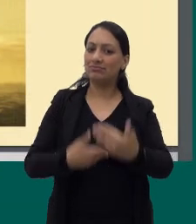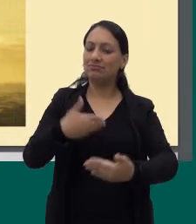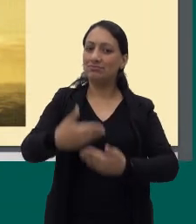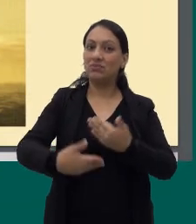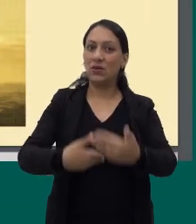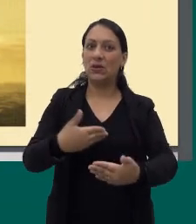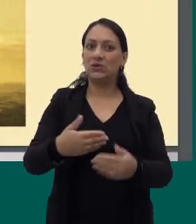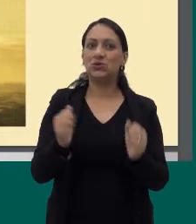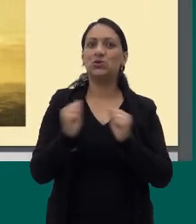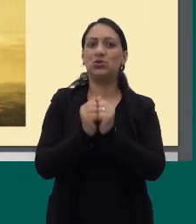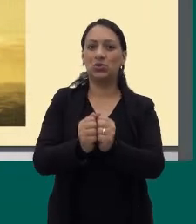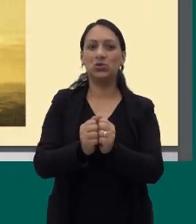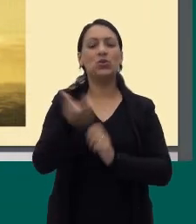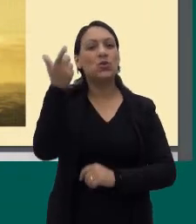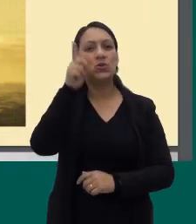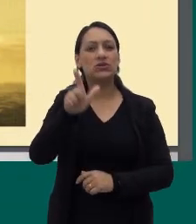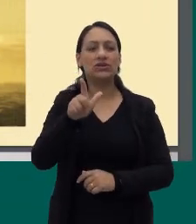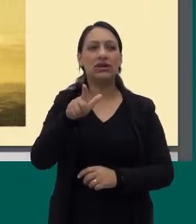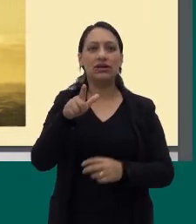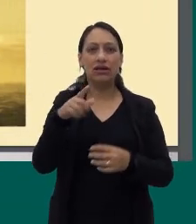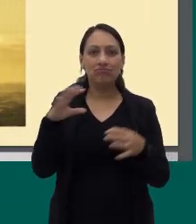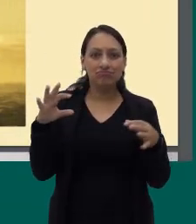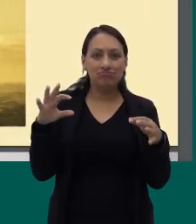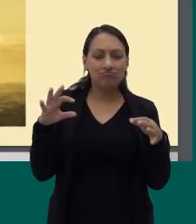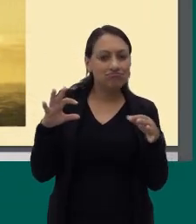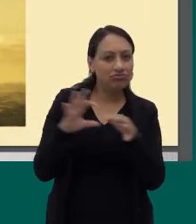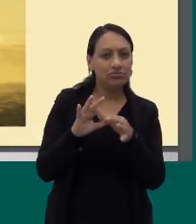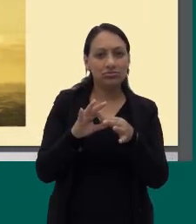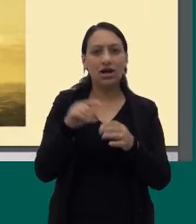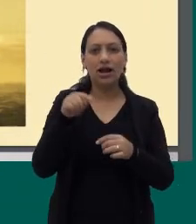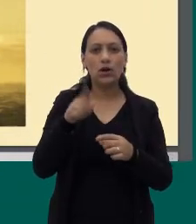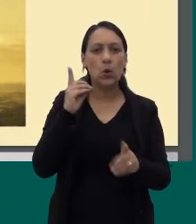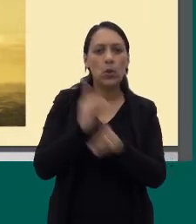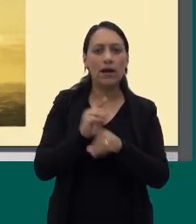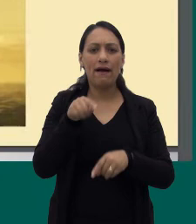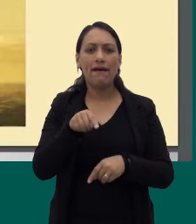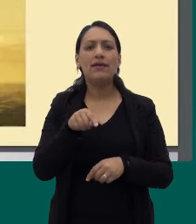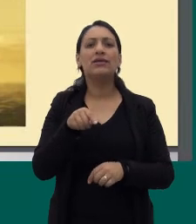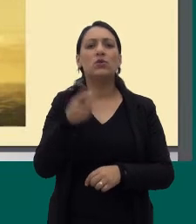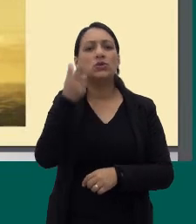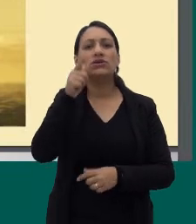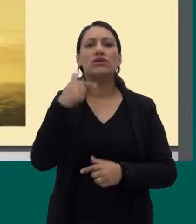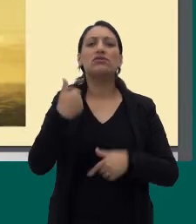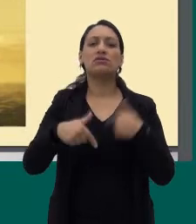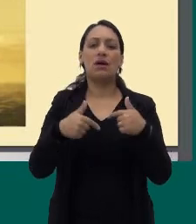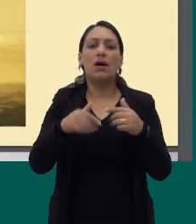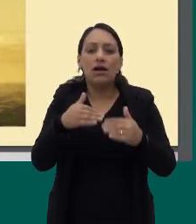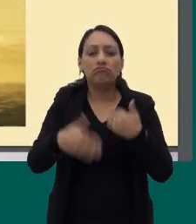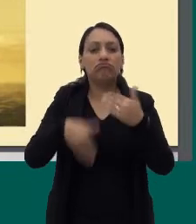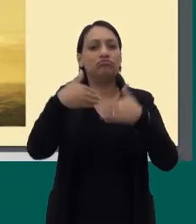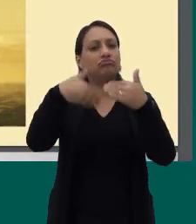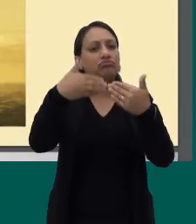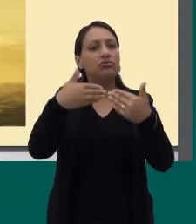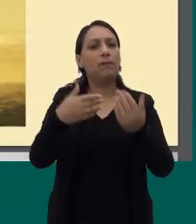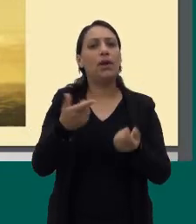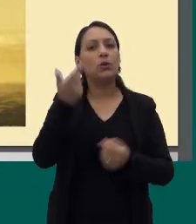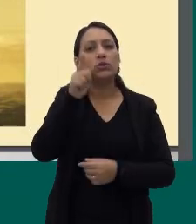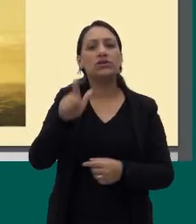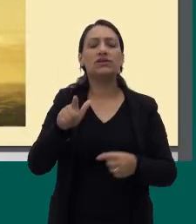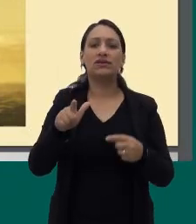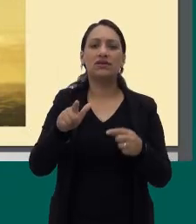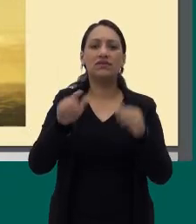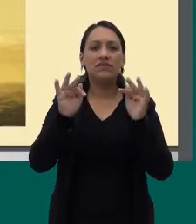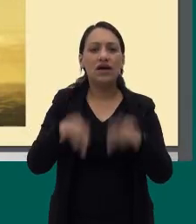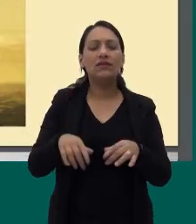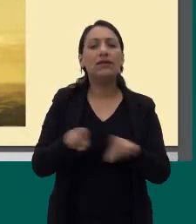para conseguir acessar esse vazio e daí começar a trabalhar ele. Então, é importante que insista também, que se permita, que consiga passar